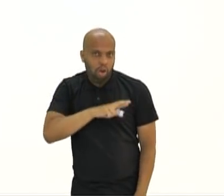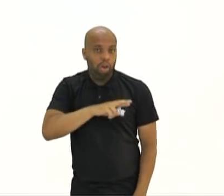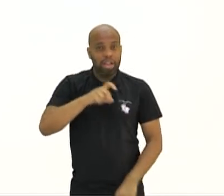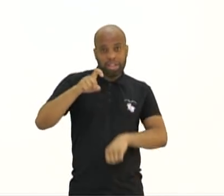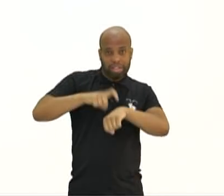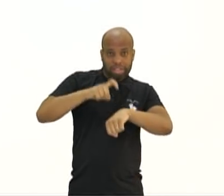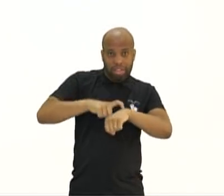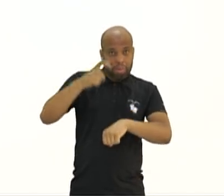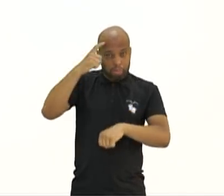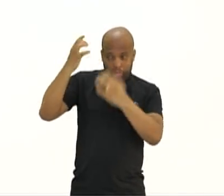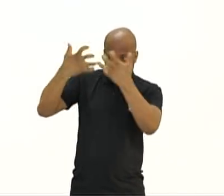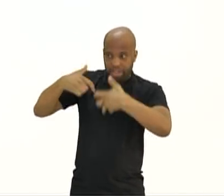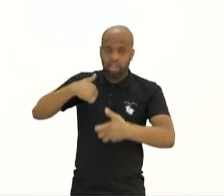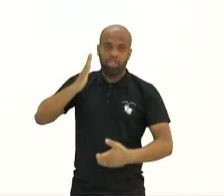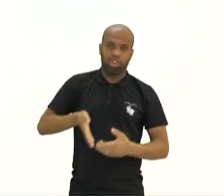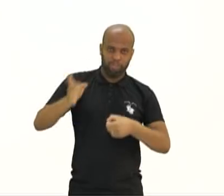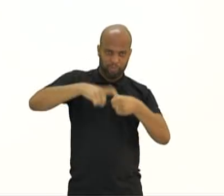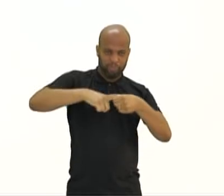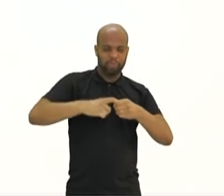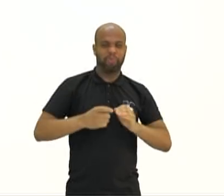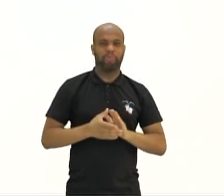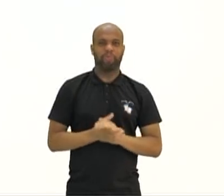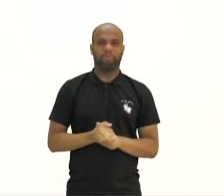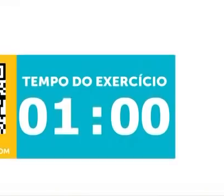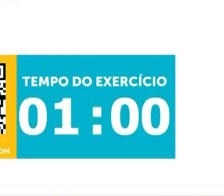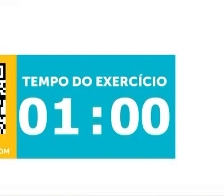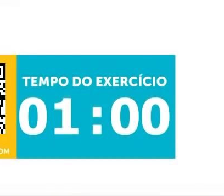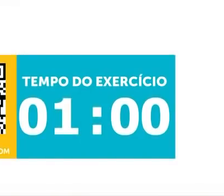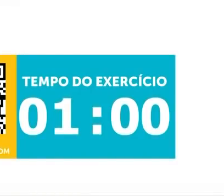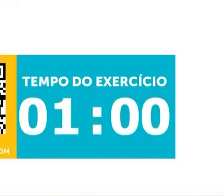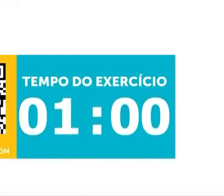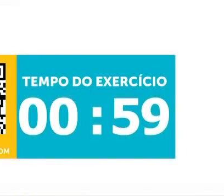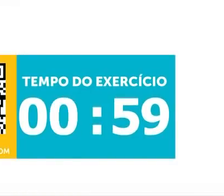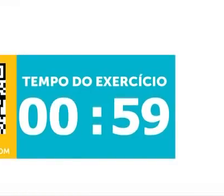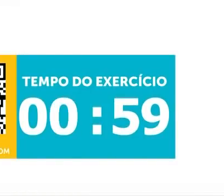já trago a alternativa correta para vocês.